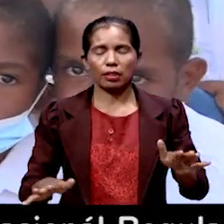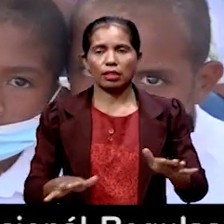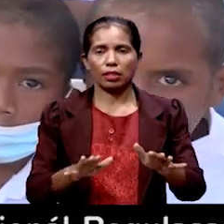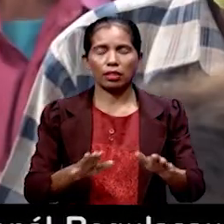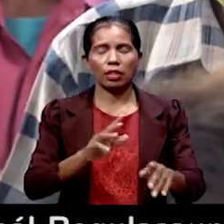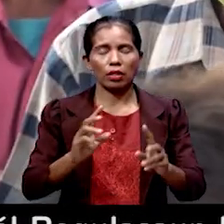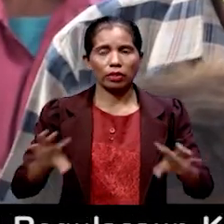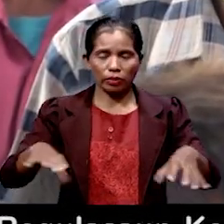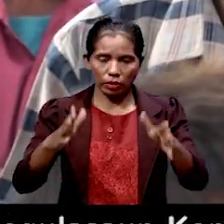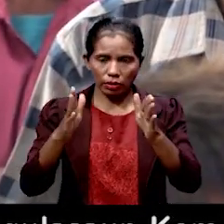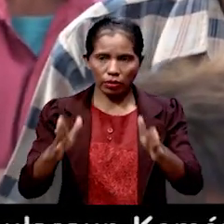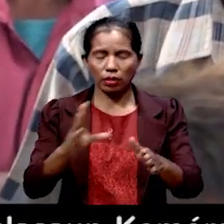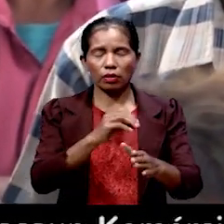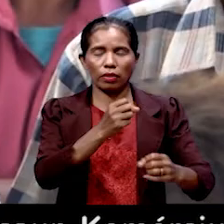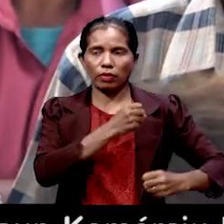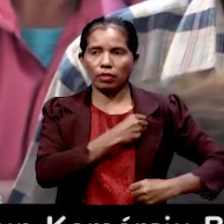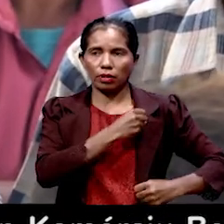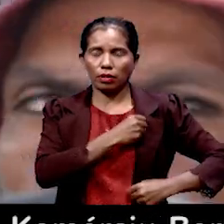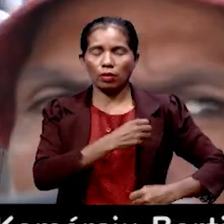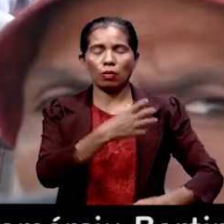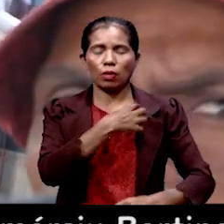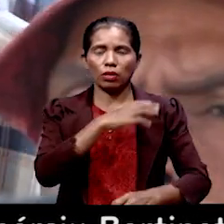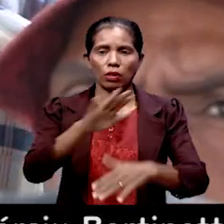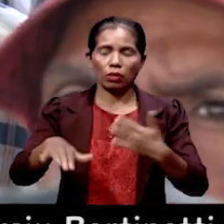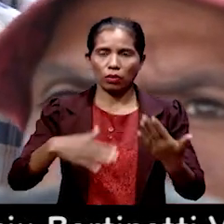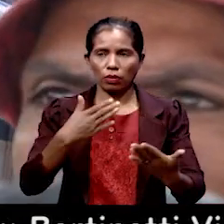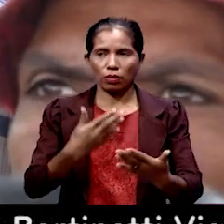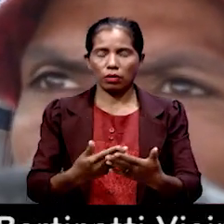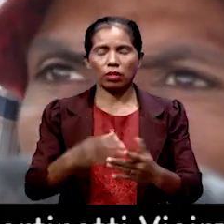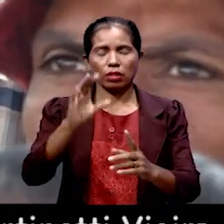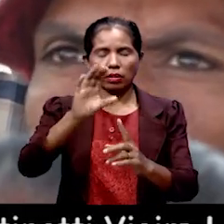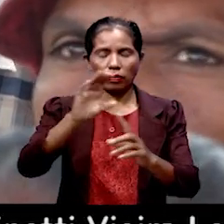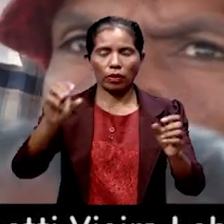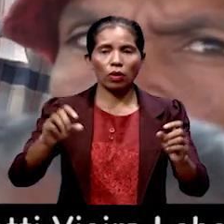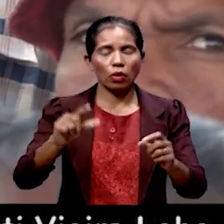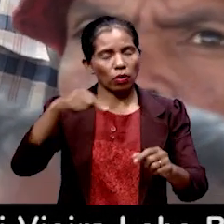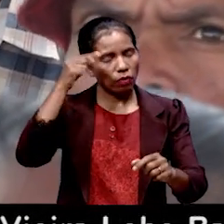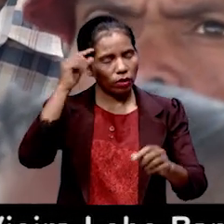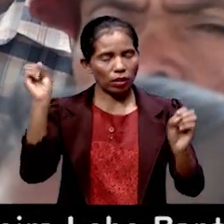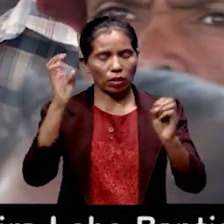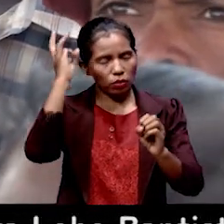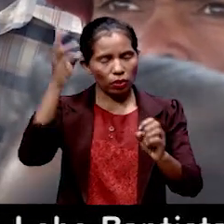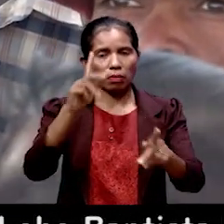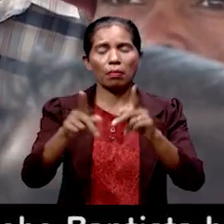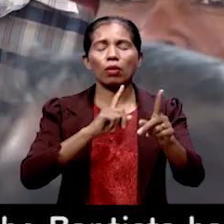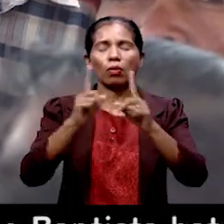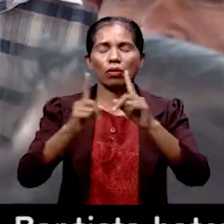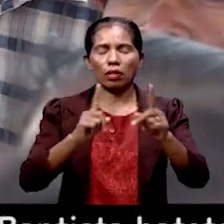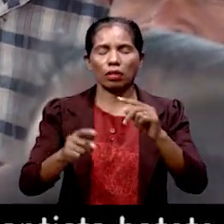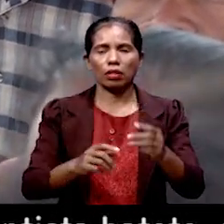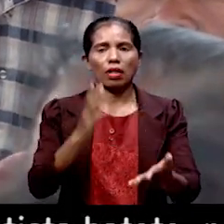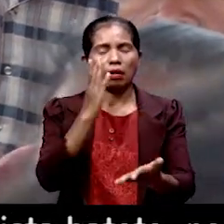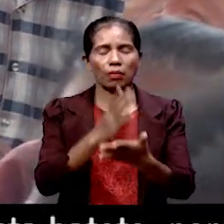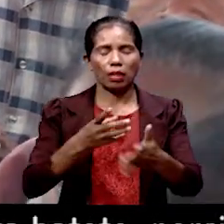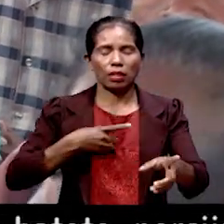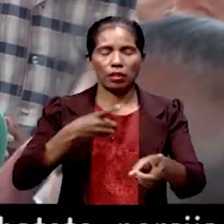funcionário público no nosso FFDTL, no PNTL Roto. Enquanto se o governo lá preocupa o Anjira é uma balão crítica, de an impede